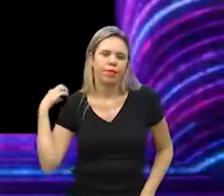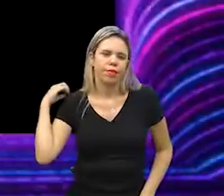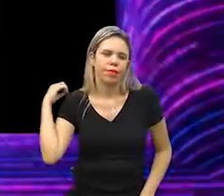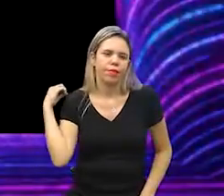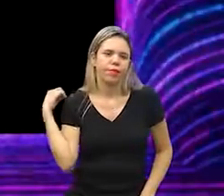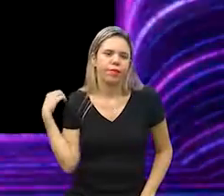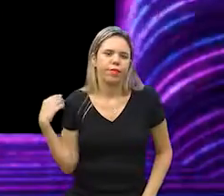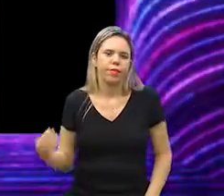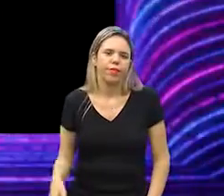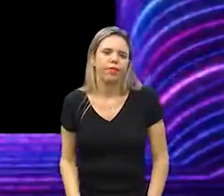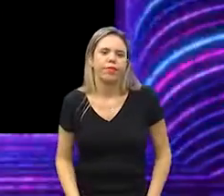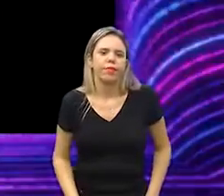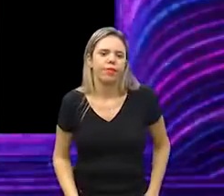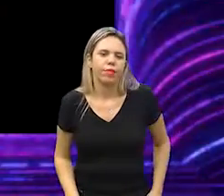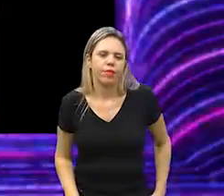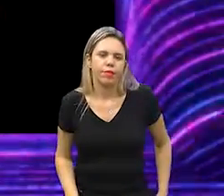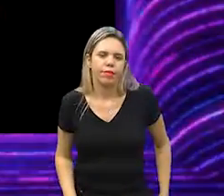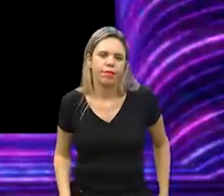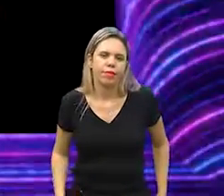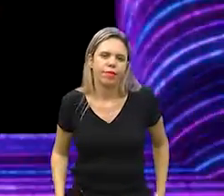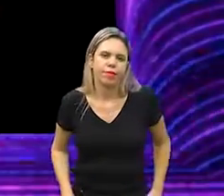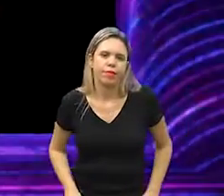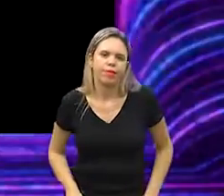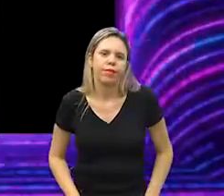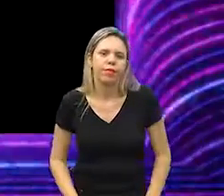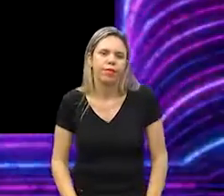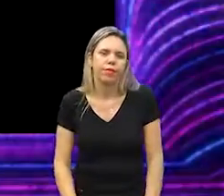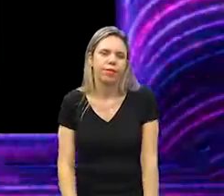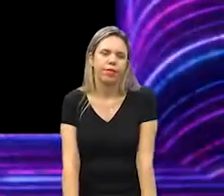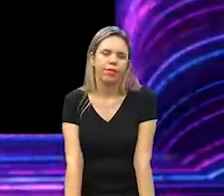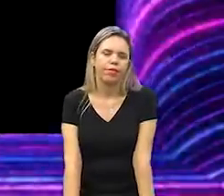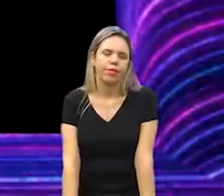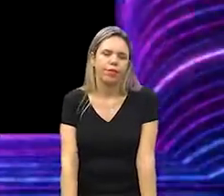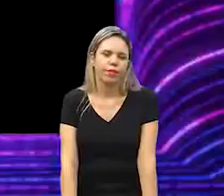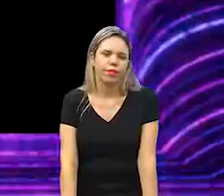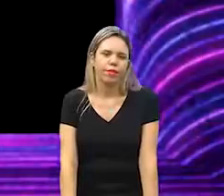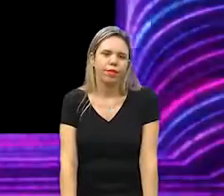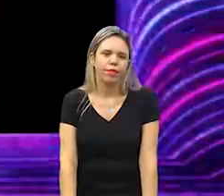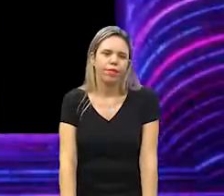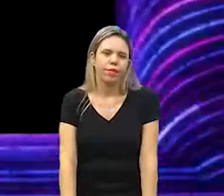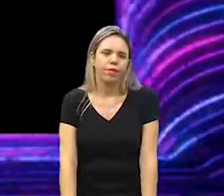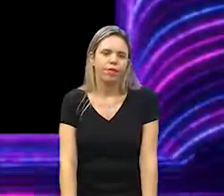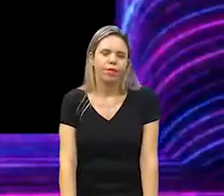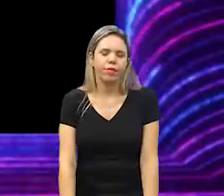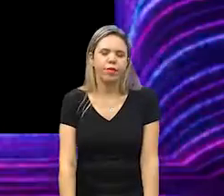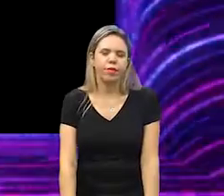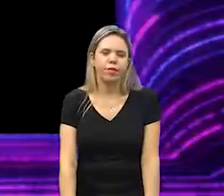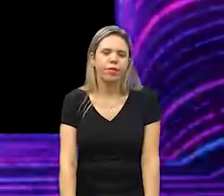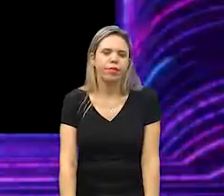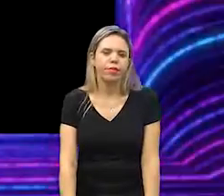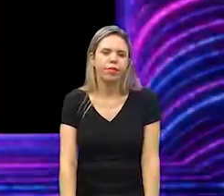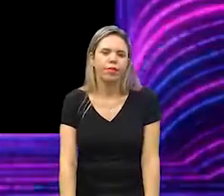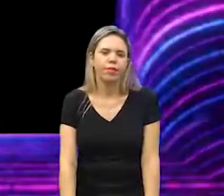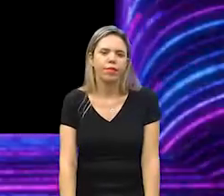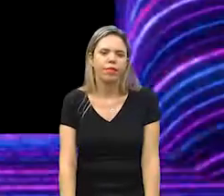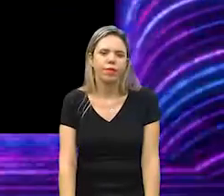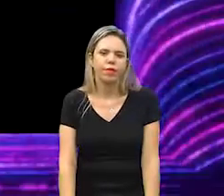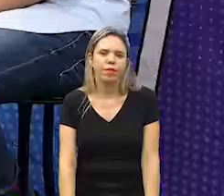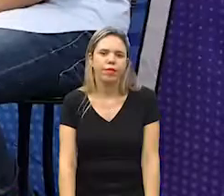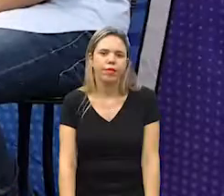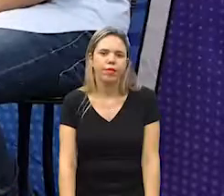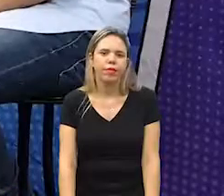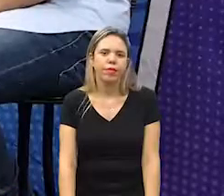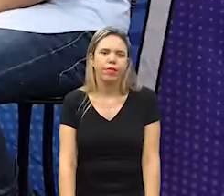@mariafilomenalepec. E também na Amazon, um link do meu livro para compra, Uma Ponte para Istambul, meu e-book, que logo estará também